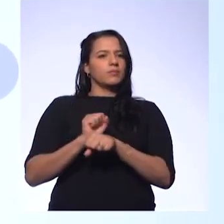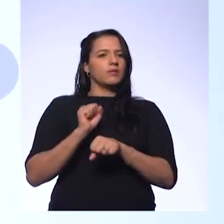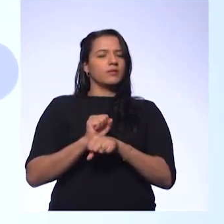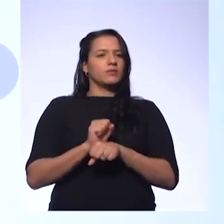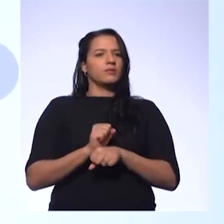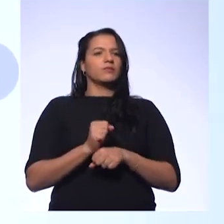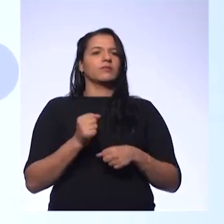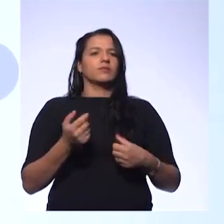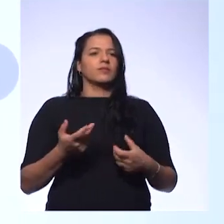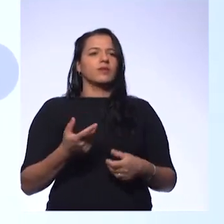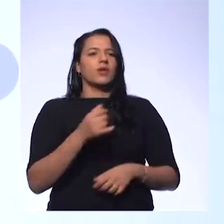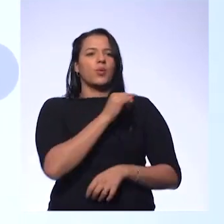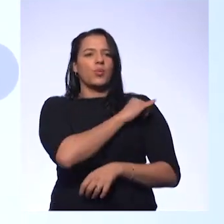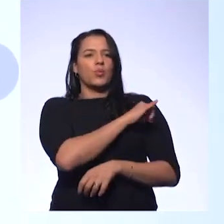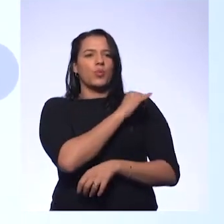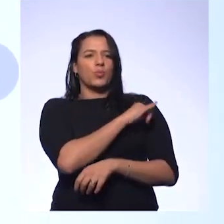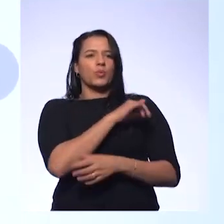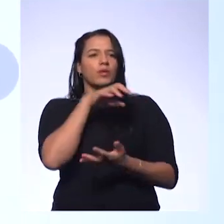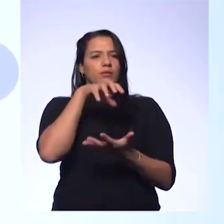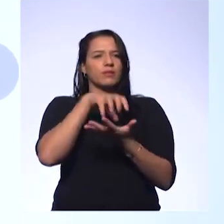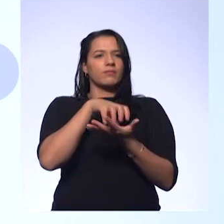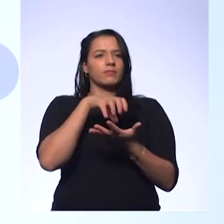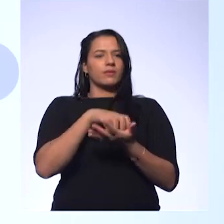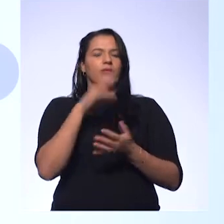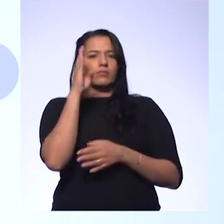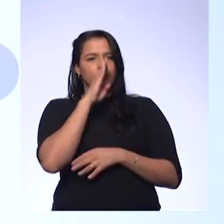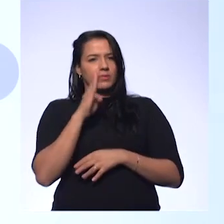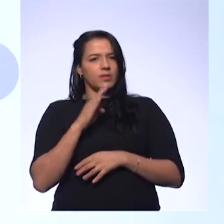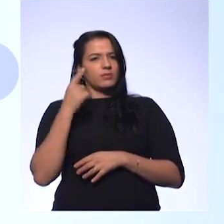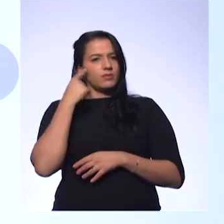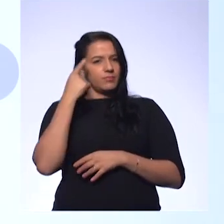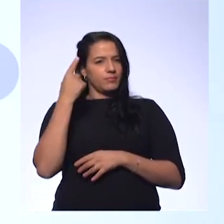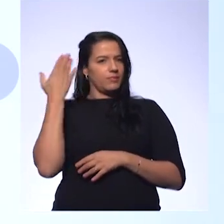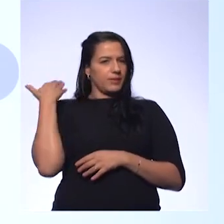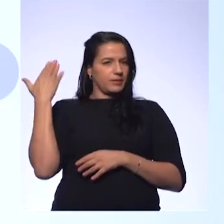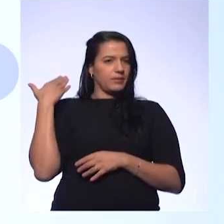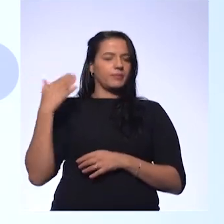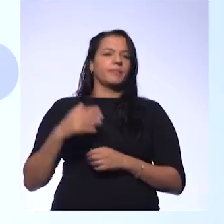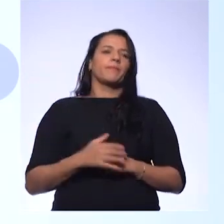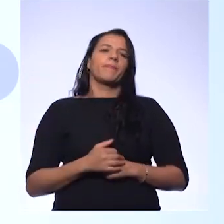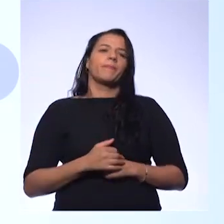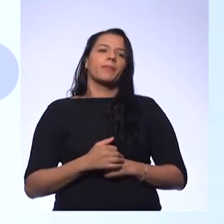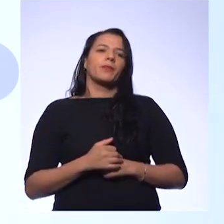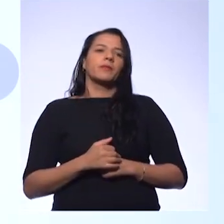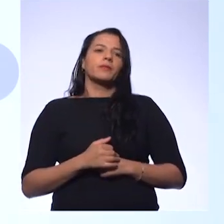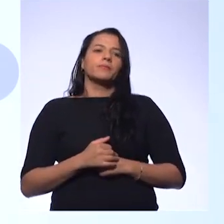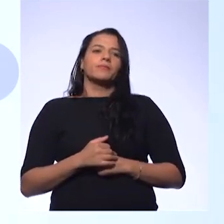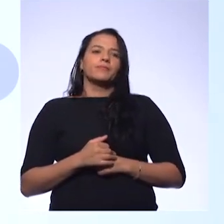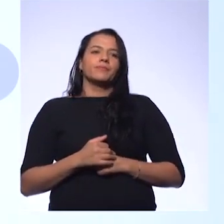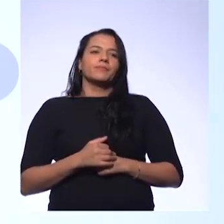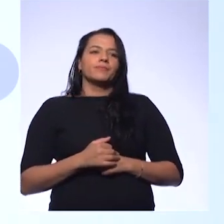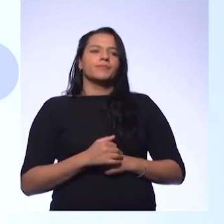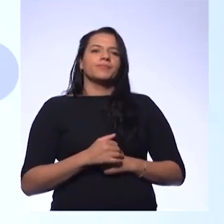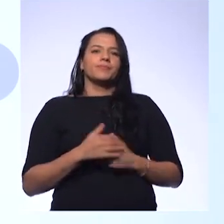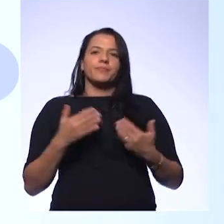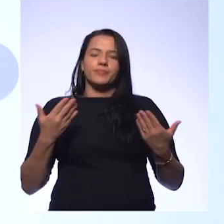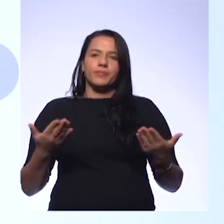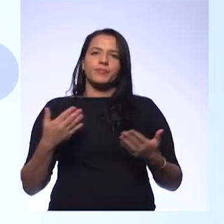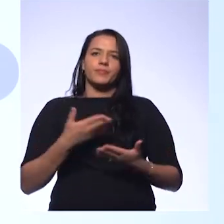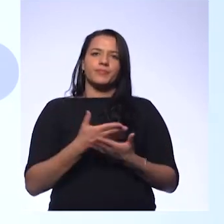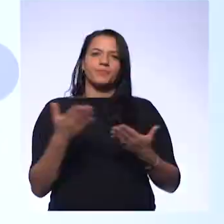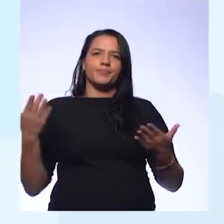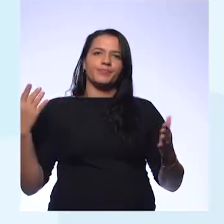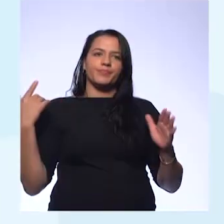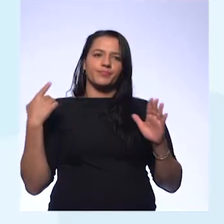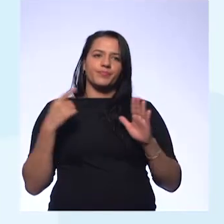né? Lembrando que o Rio de Janeiro, na época, era a capital do Brasil, tá? Então, desta forma, vamos aprofundar um pouquinho